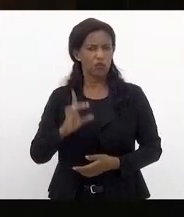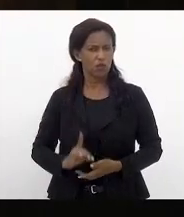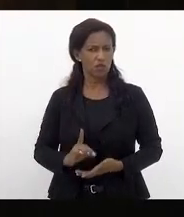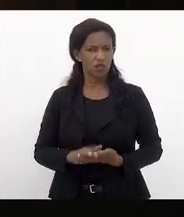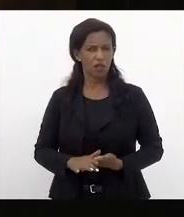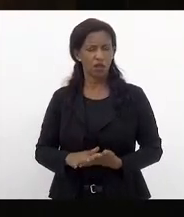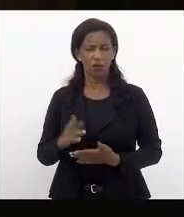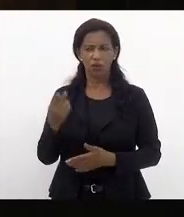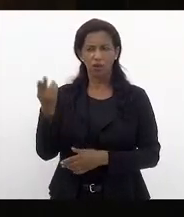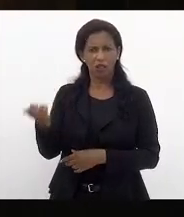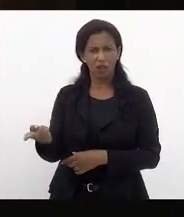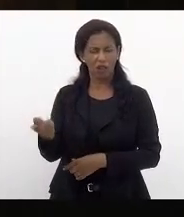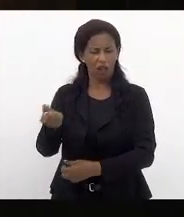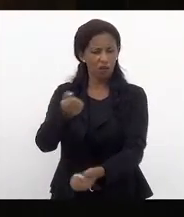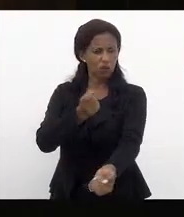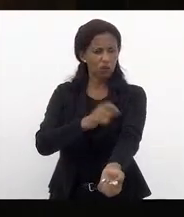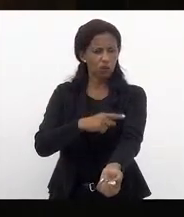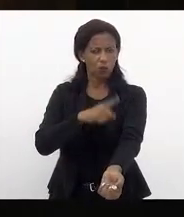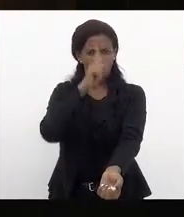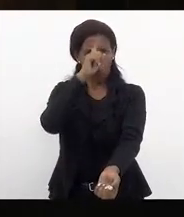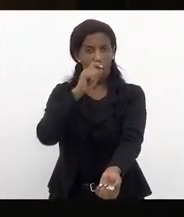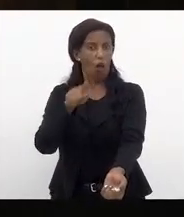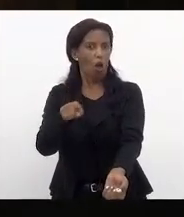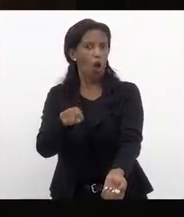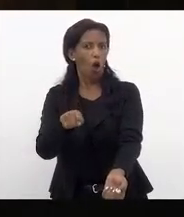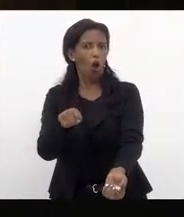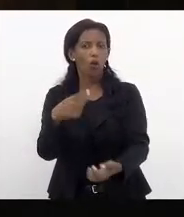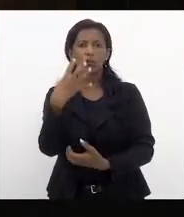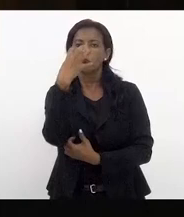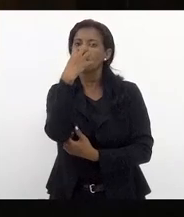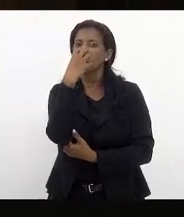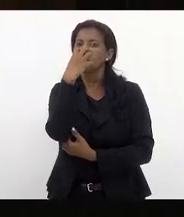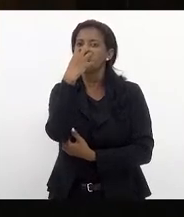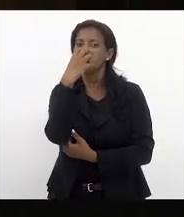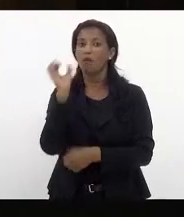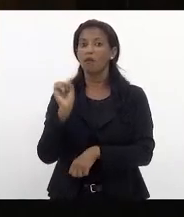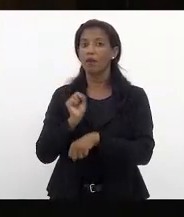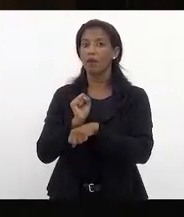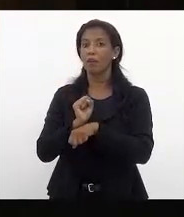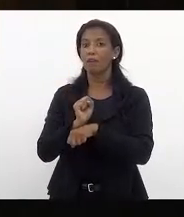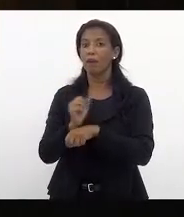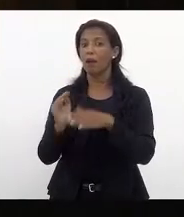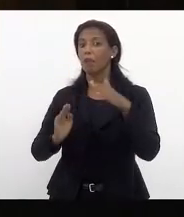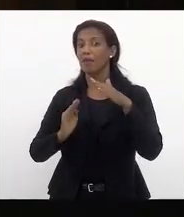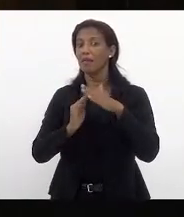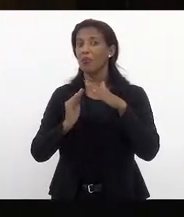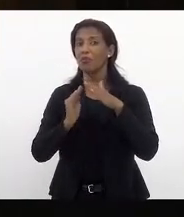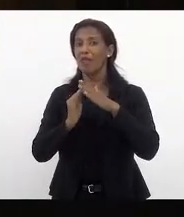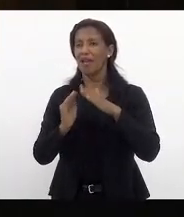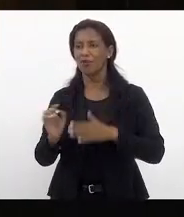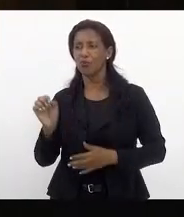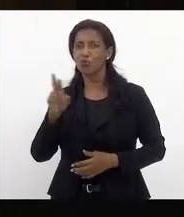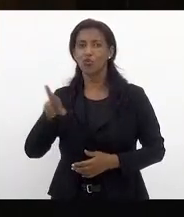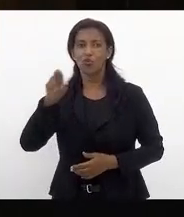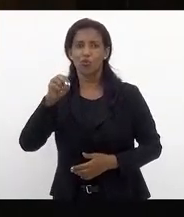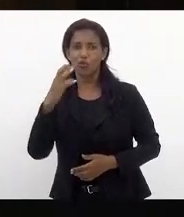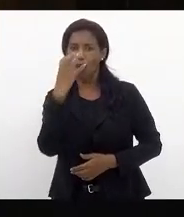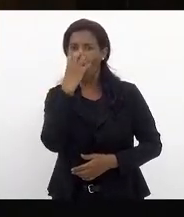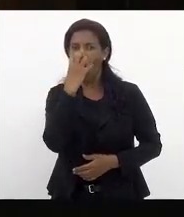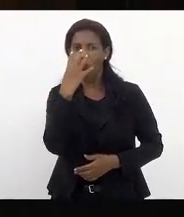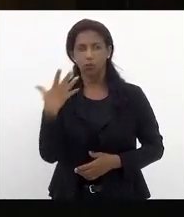que está internado, olha, a gente vai ter que desligar o seu ventilador aqui, porque a gente tem um teto de uso do ventilador